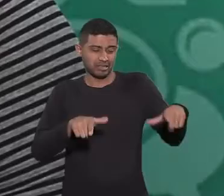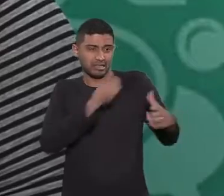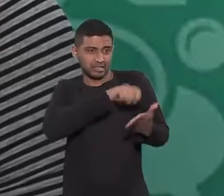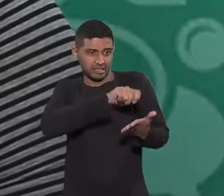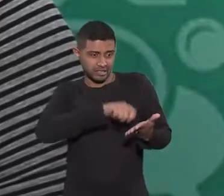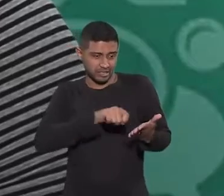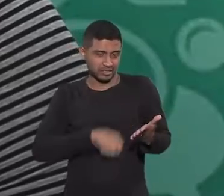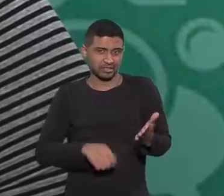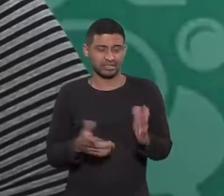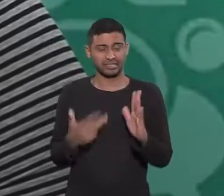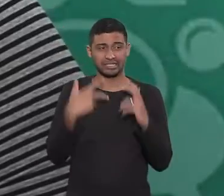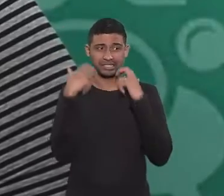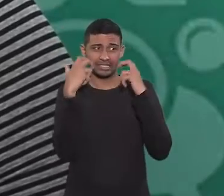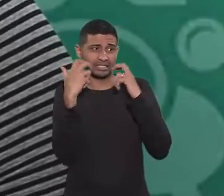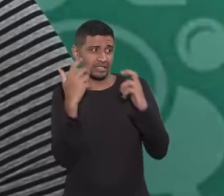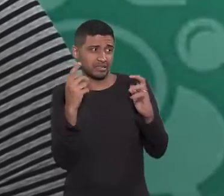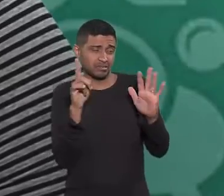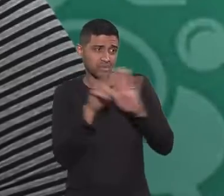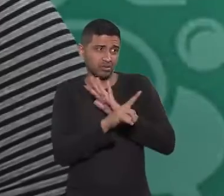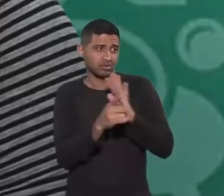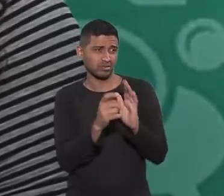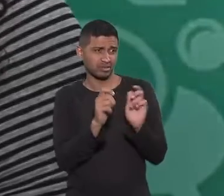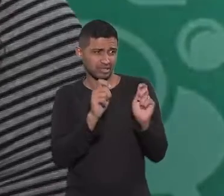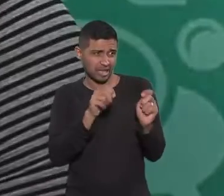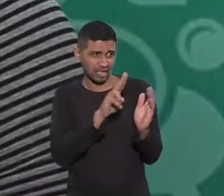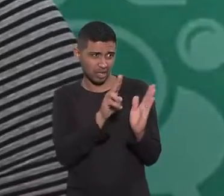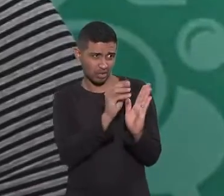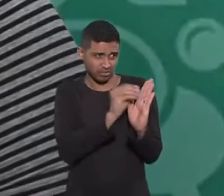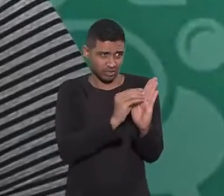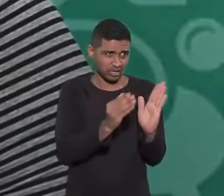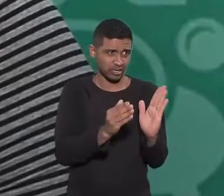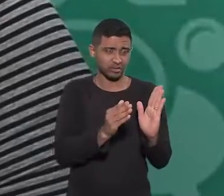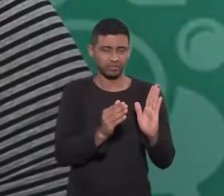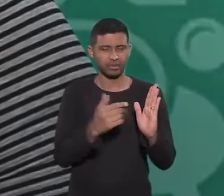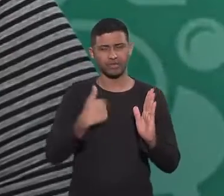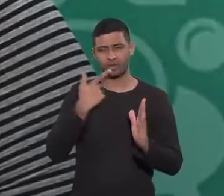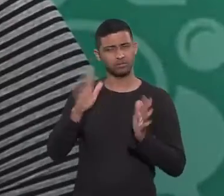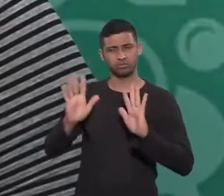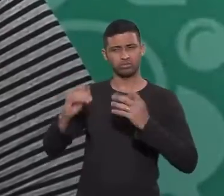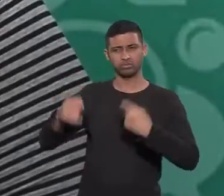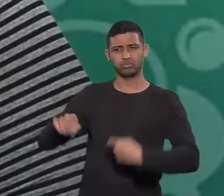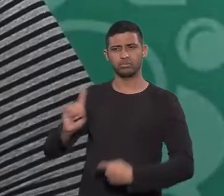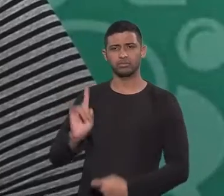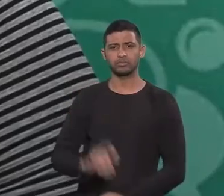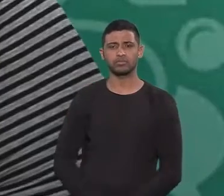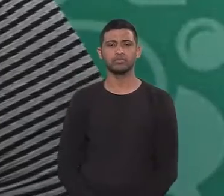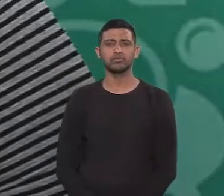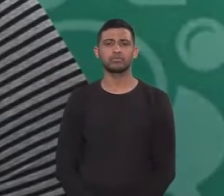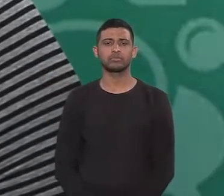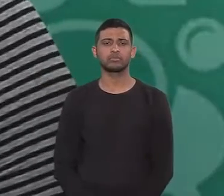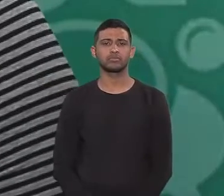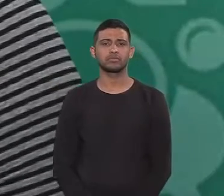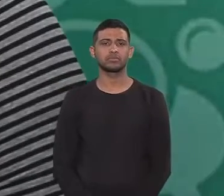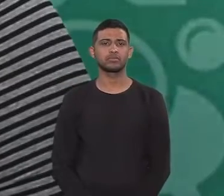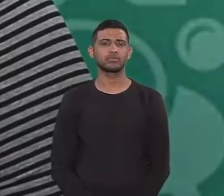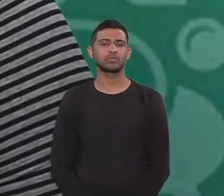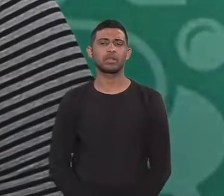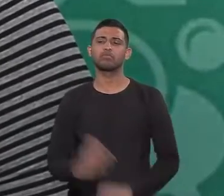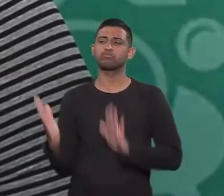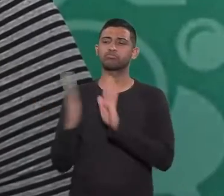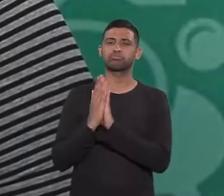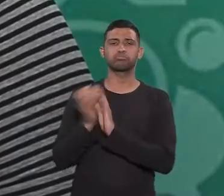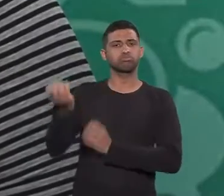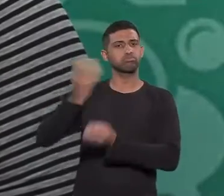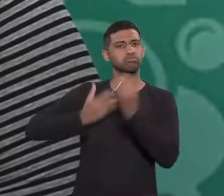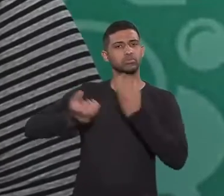uma questão. Ele entregou a ficha de matrícula para mim, todo sem graça, perguntou se precisava colocar, obviamente não precisava, a gente não pediu isso dele.